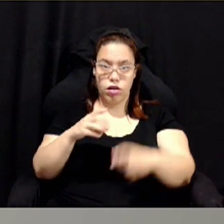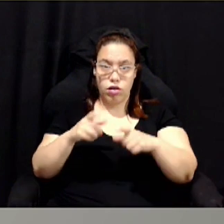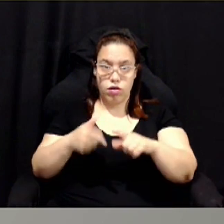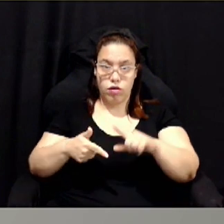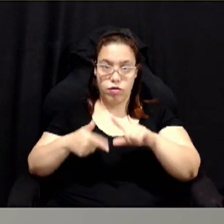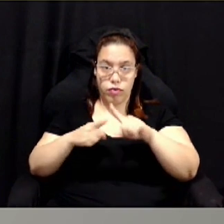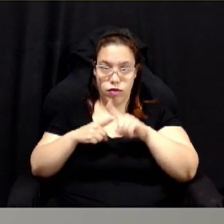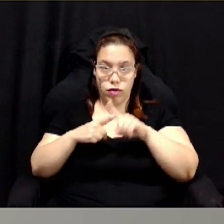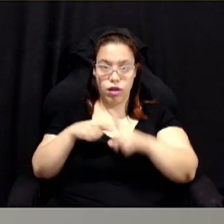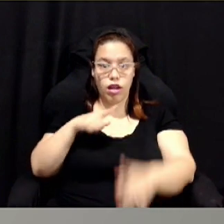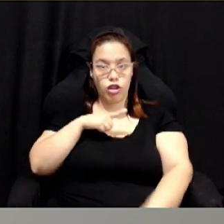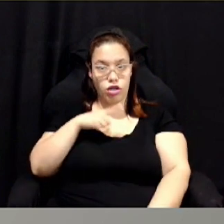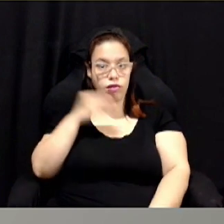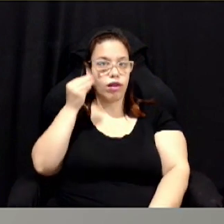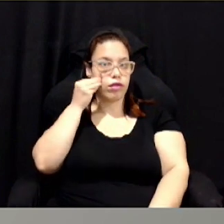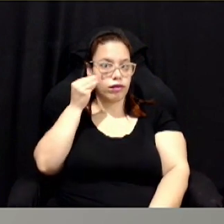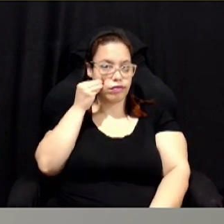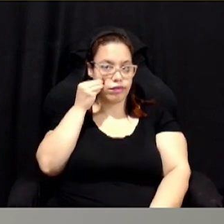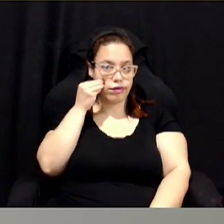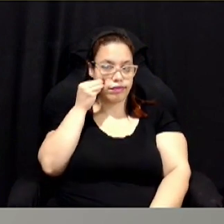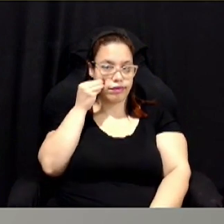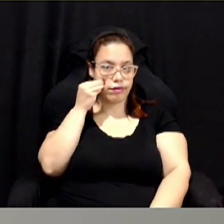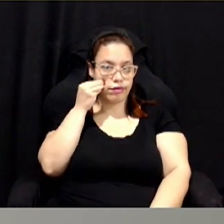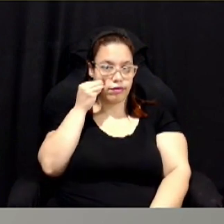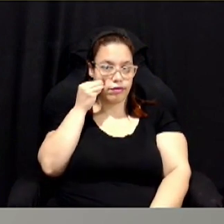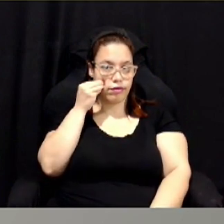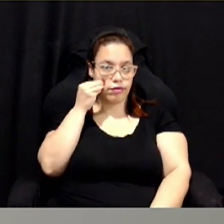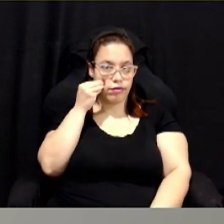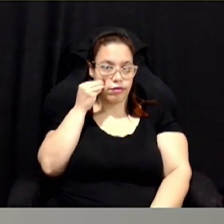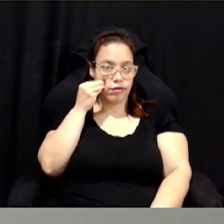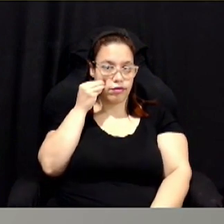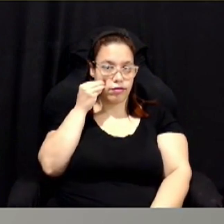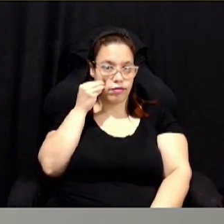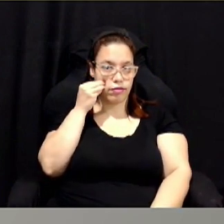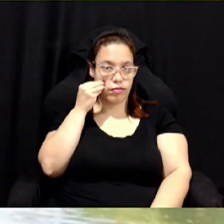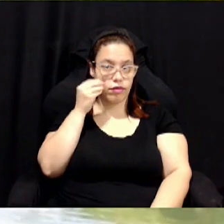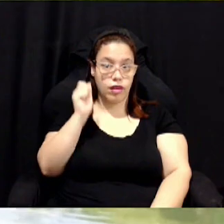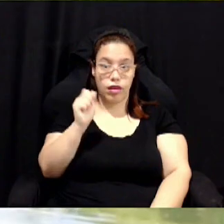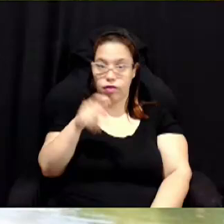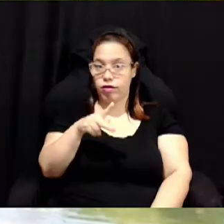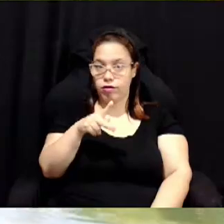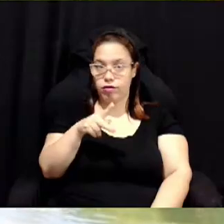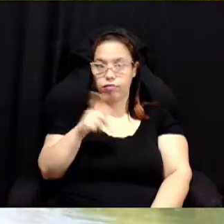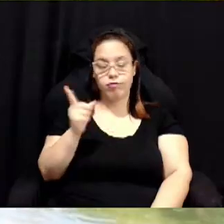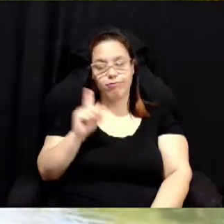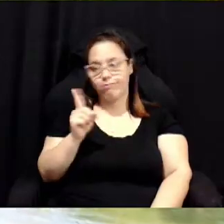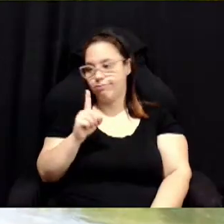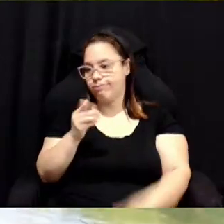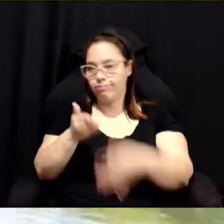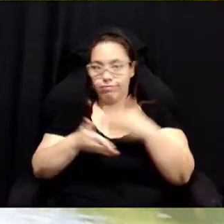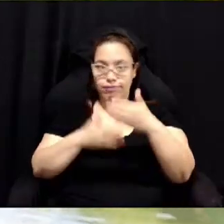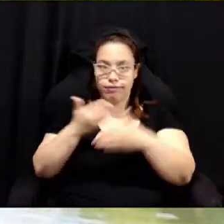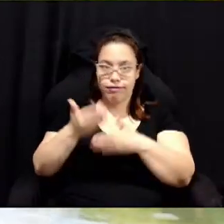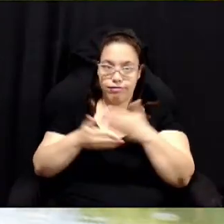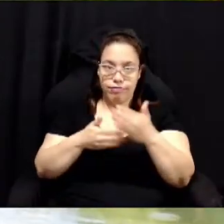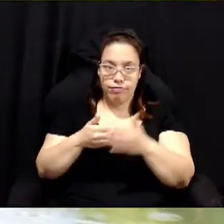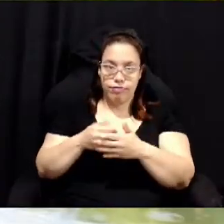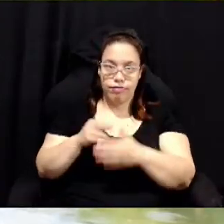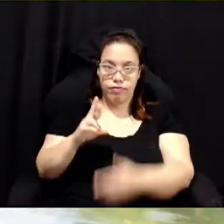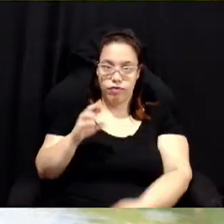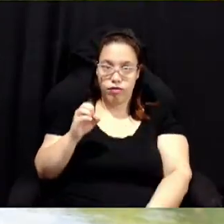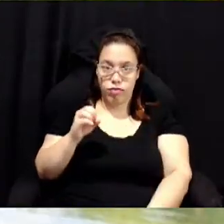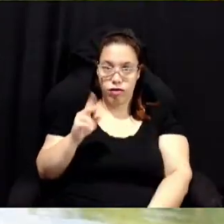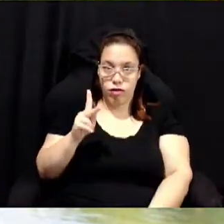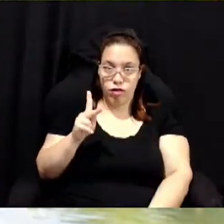participar. Mas como agora Mirmir está aposentada, não estou participando. Teve o Rock Mountain também, que a gente gostou